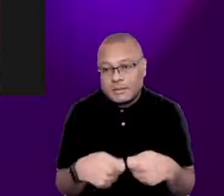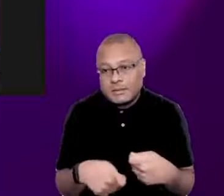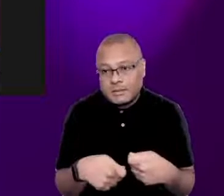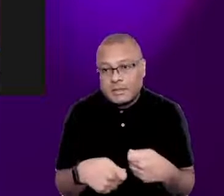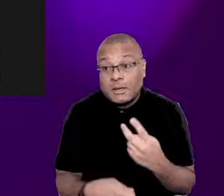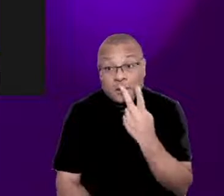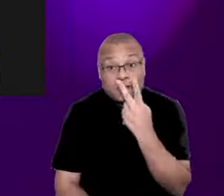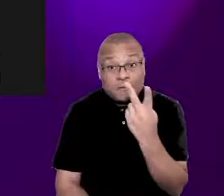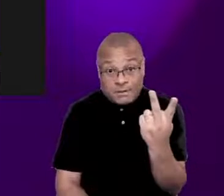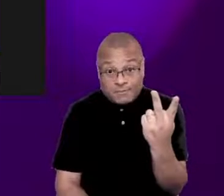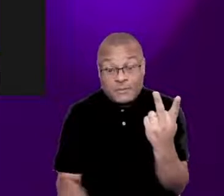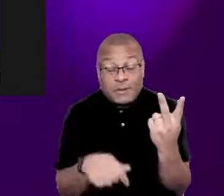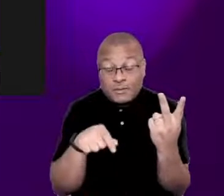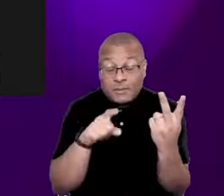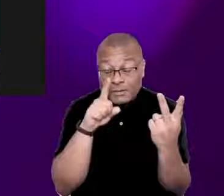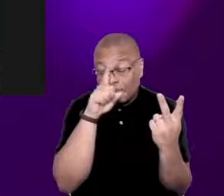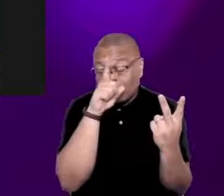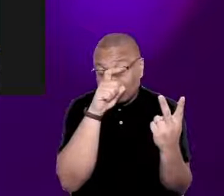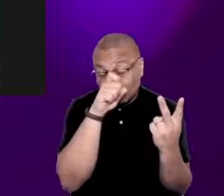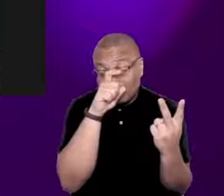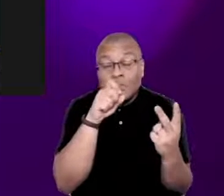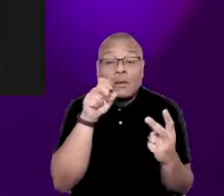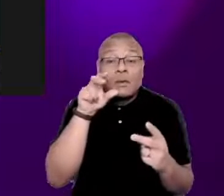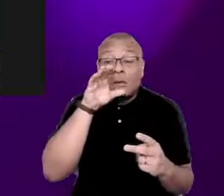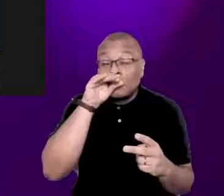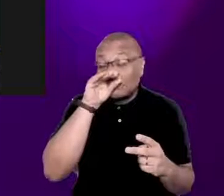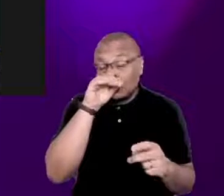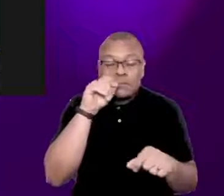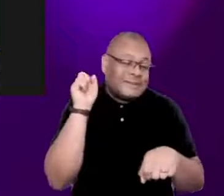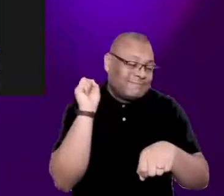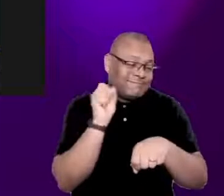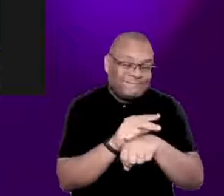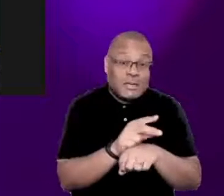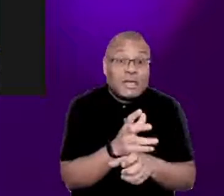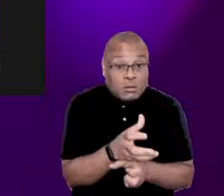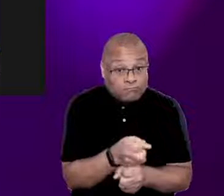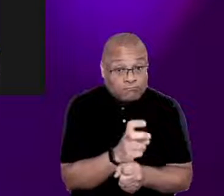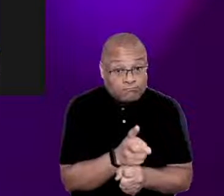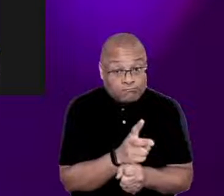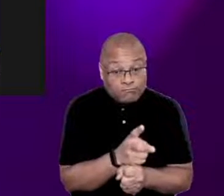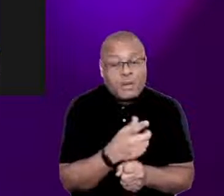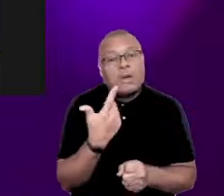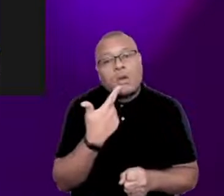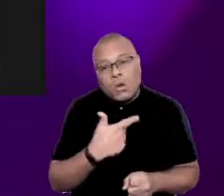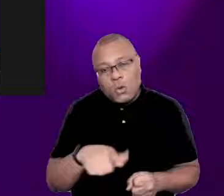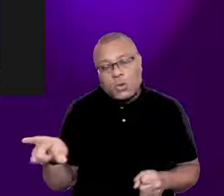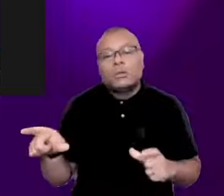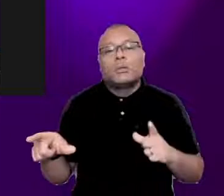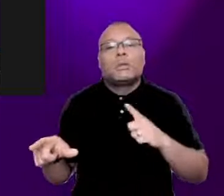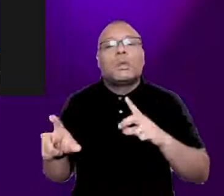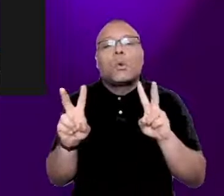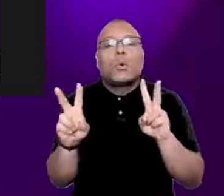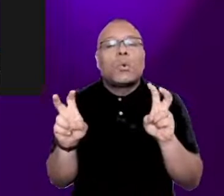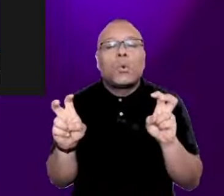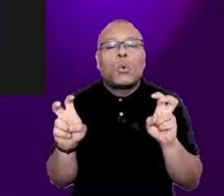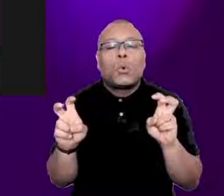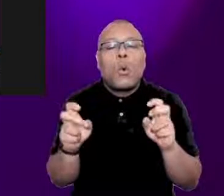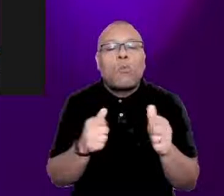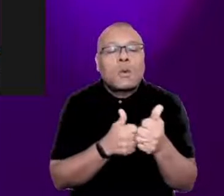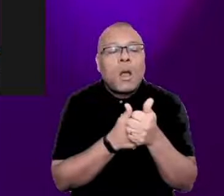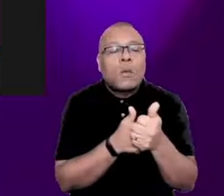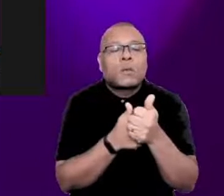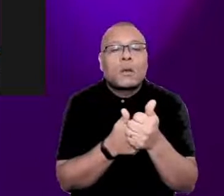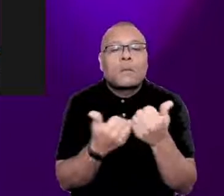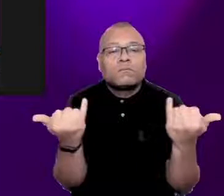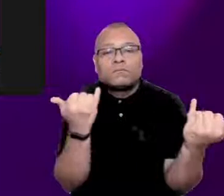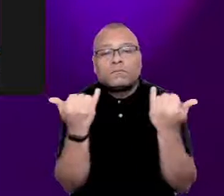ver a dificuldade que a gente tem de preencher quadros e de retê-los. Além disso, a gente tem a questão de como medir, como